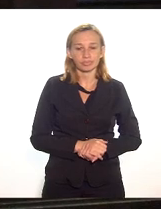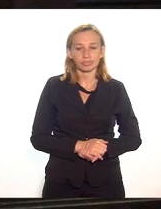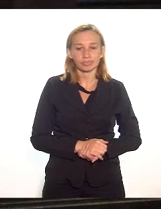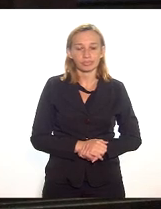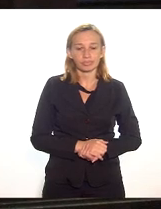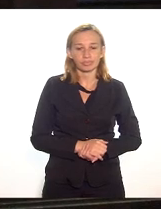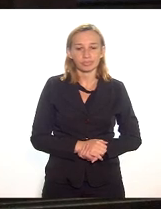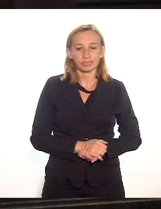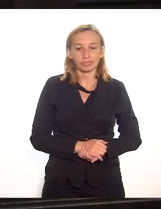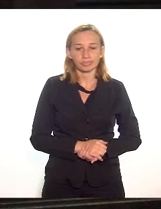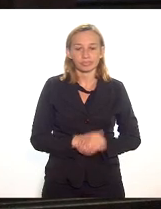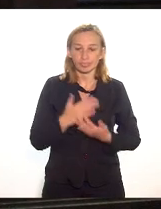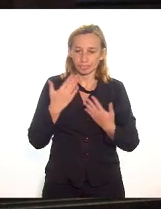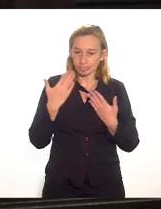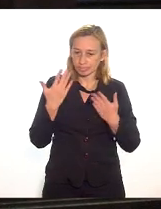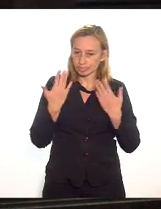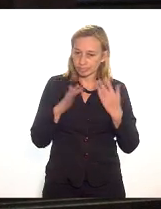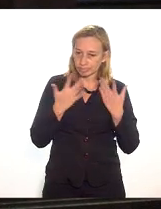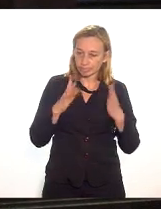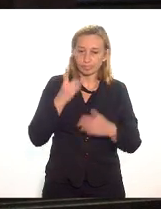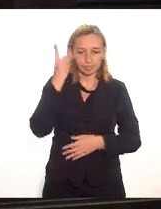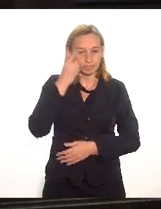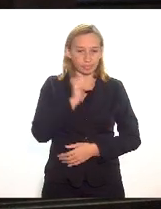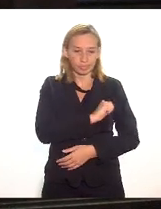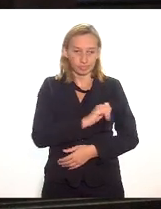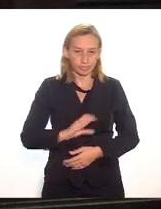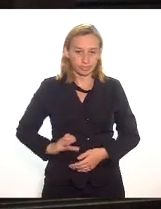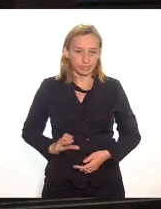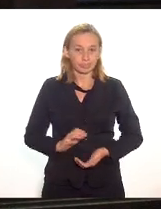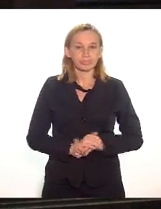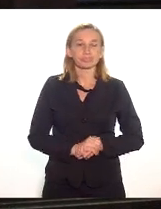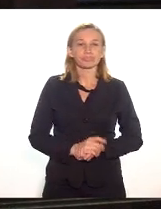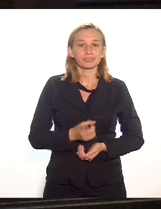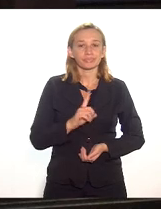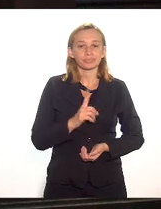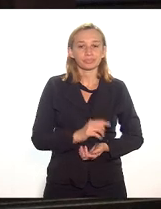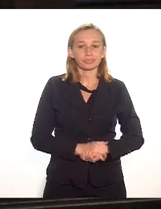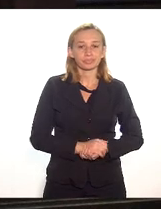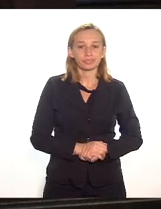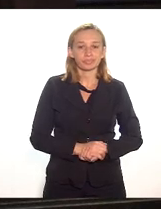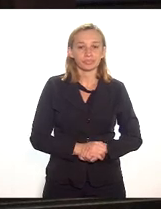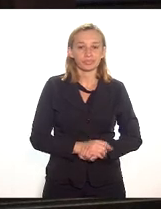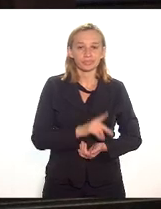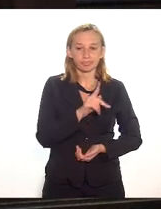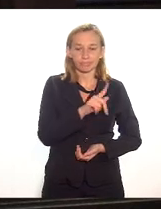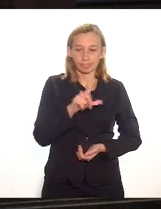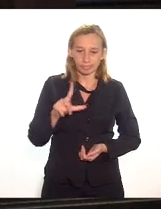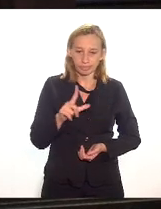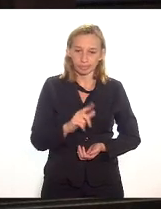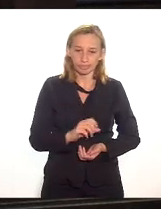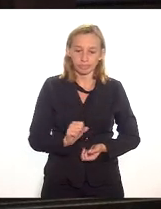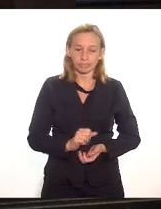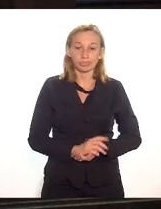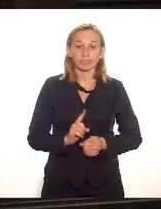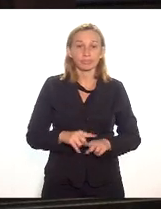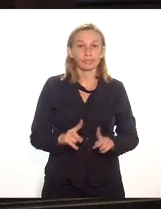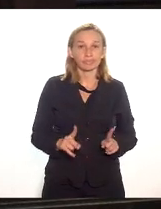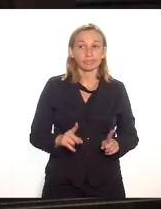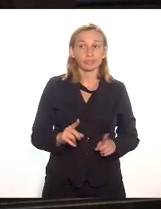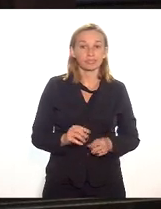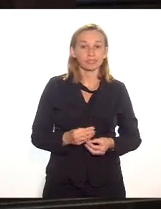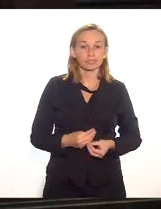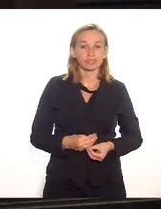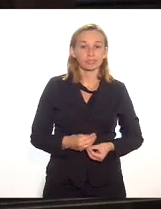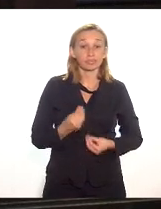o deputado André Ciliano, não apenas pela autoria deste PDL, mas pela forma com que